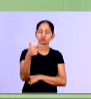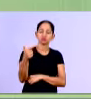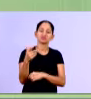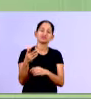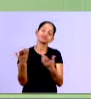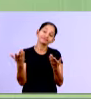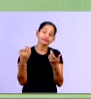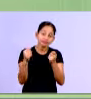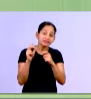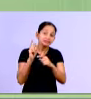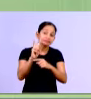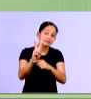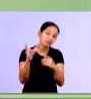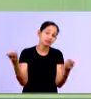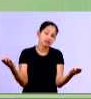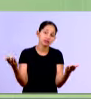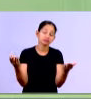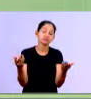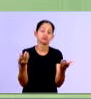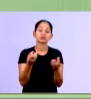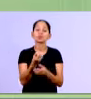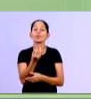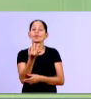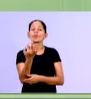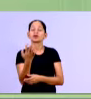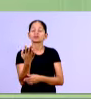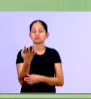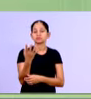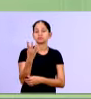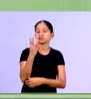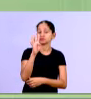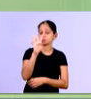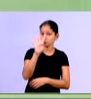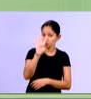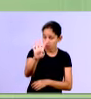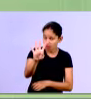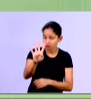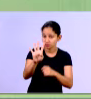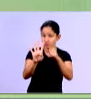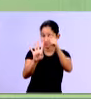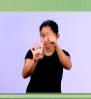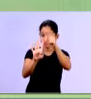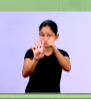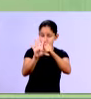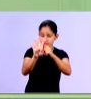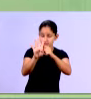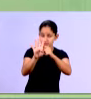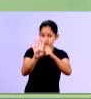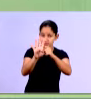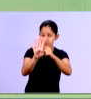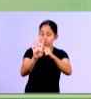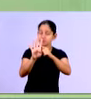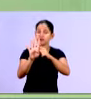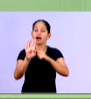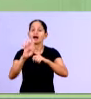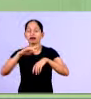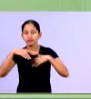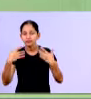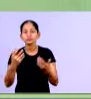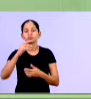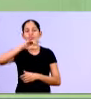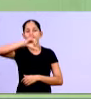esses 22 mil. Ele vai financiar em 4 meses, ok? E esses